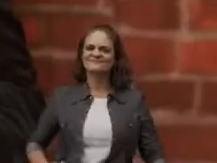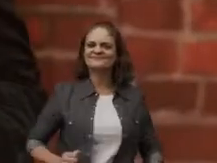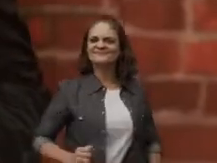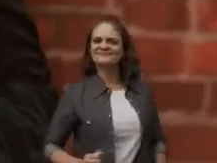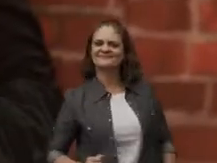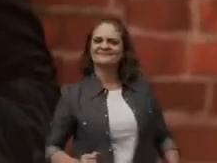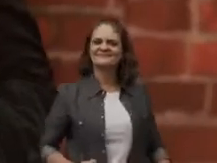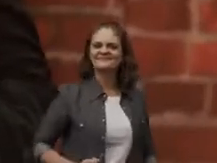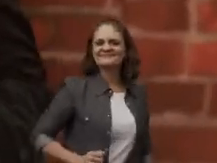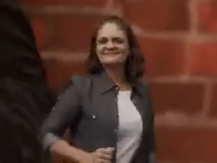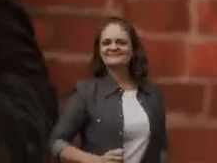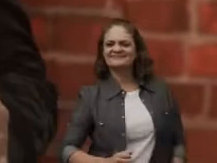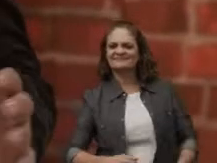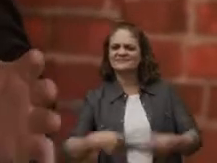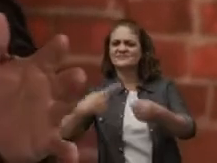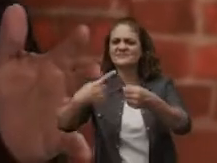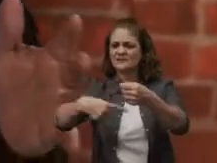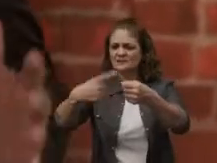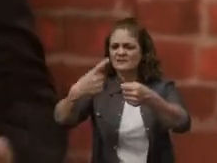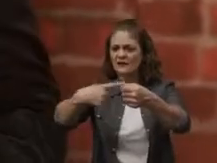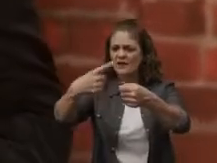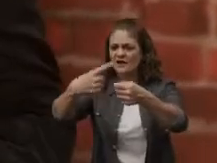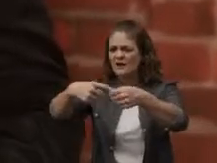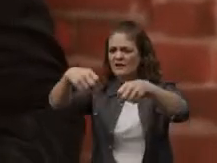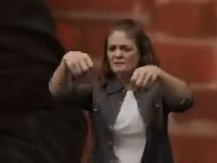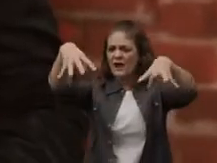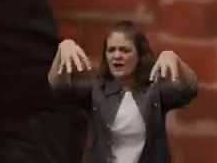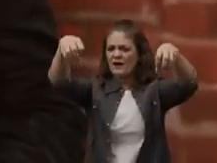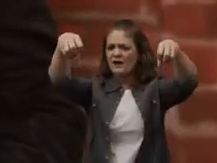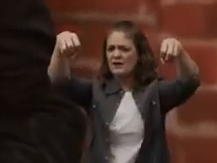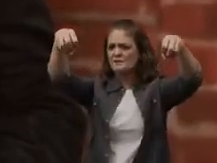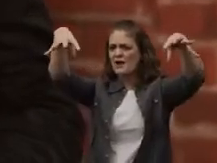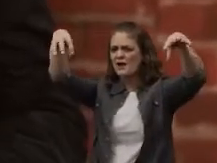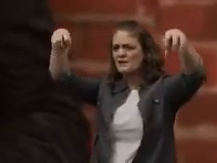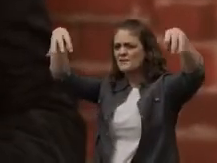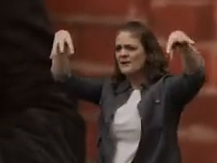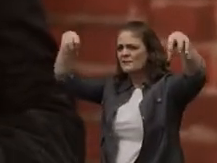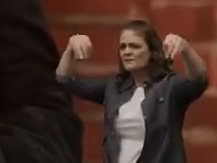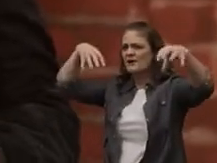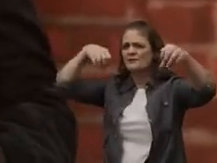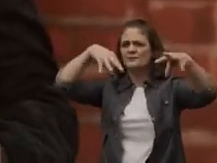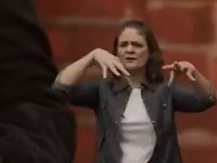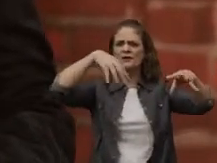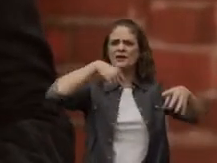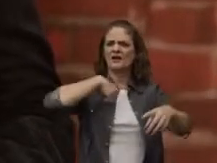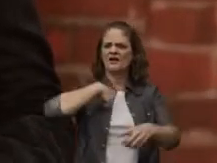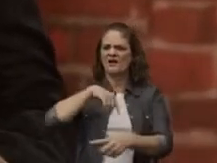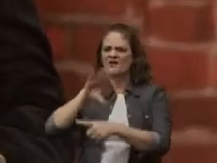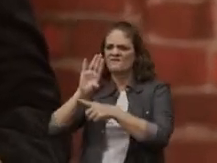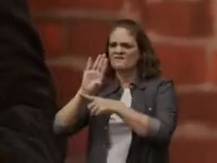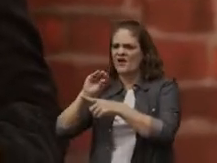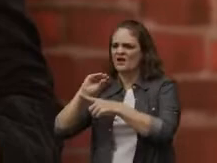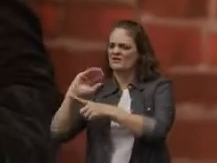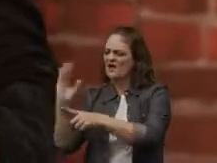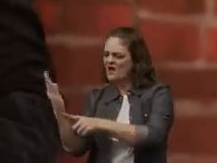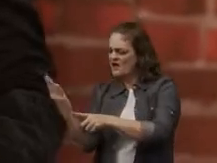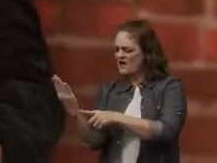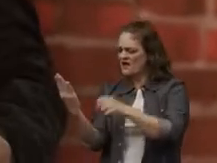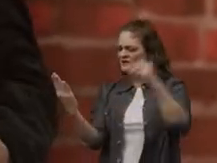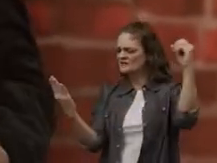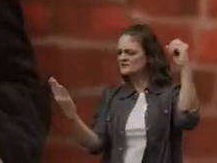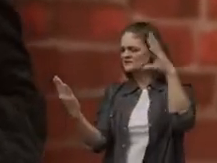na cidade acesa, clareando a foto sobre a mesa. E eu comigo aqui